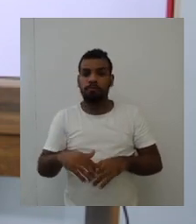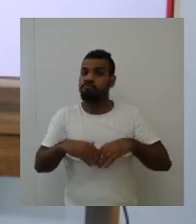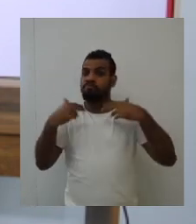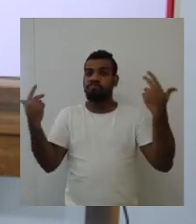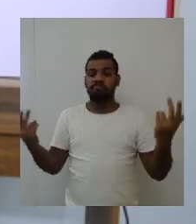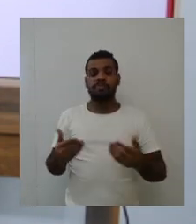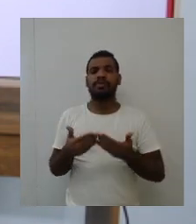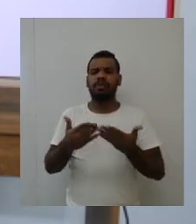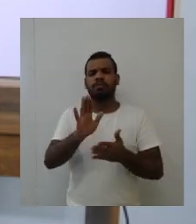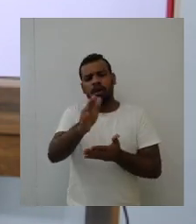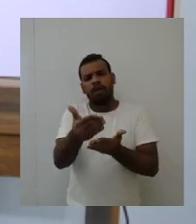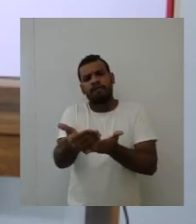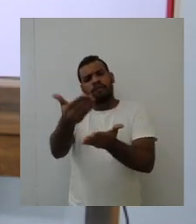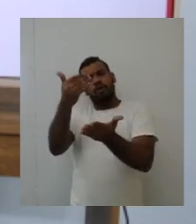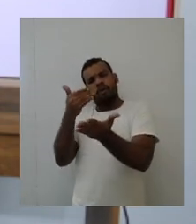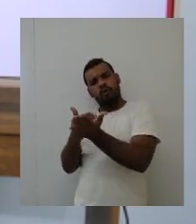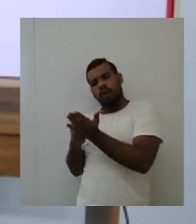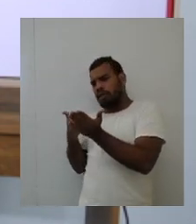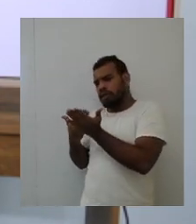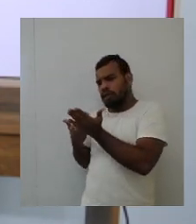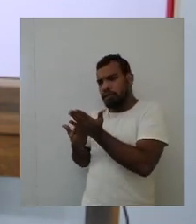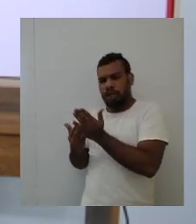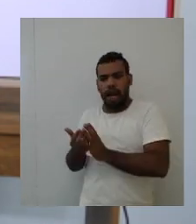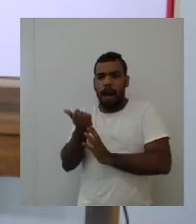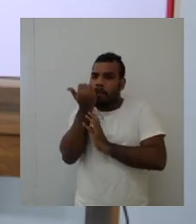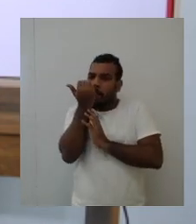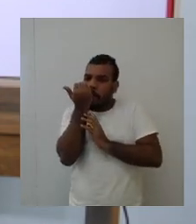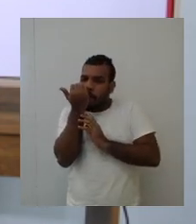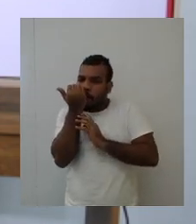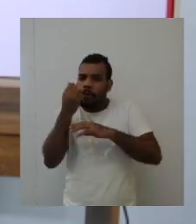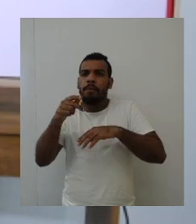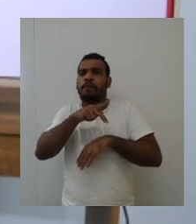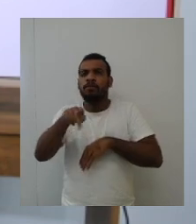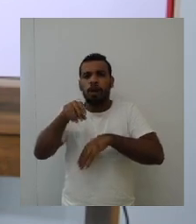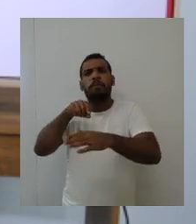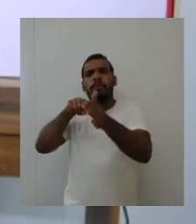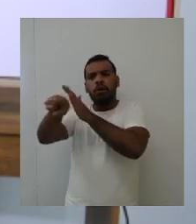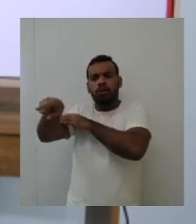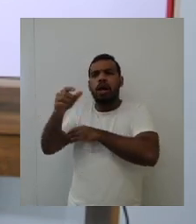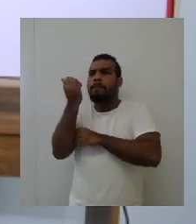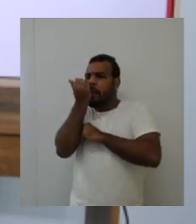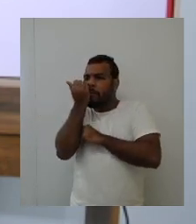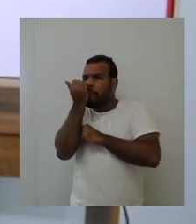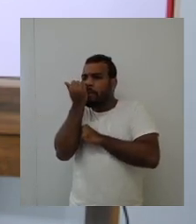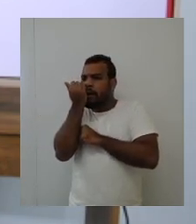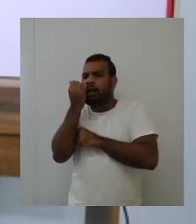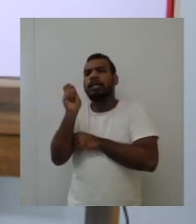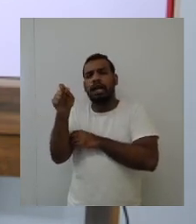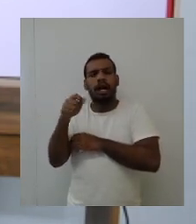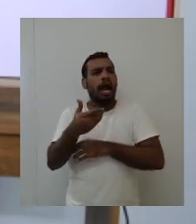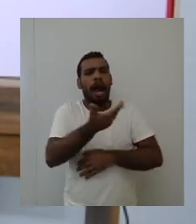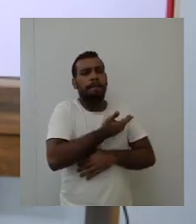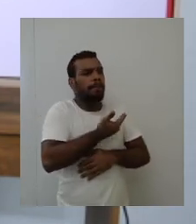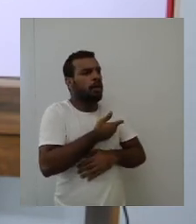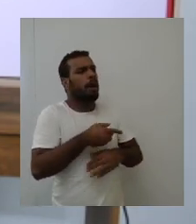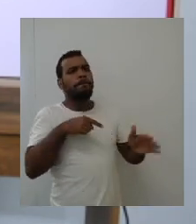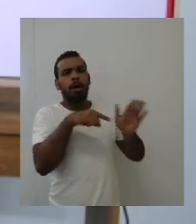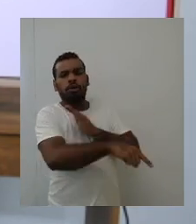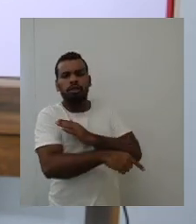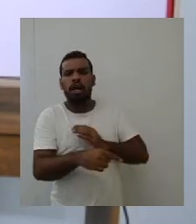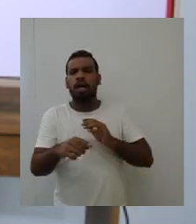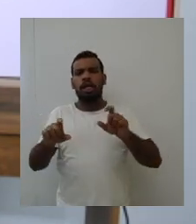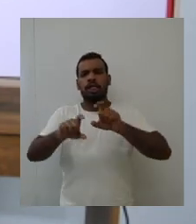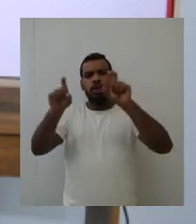palavras, dá uma estudada, né? Manda aquele áudio para o professor, para a professora, perguntando, conversa com um colega, né? Dá uma